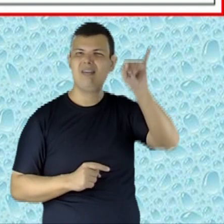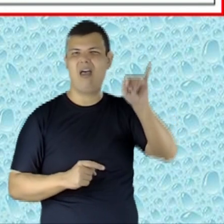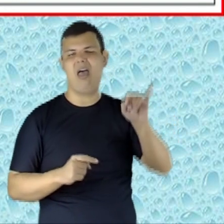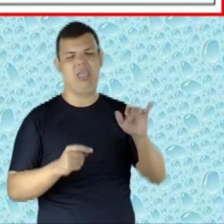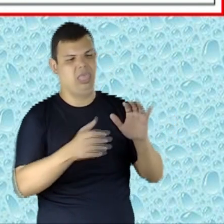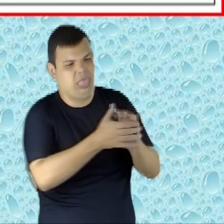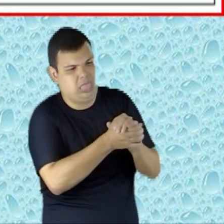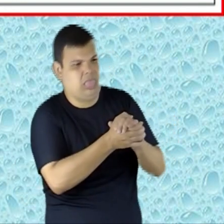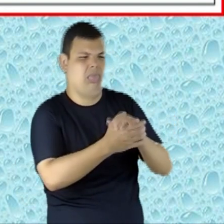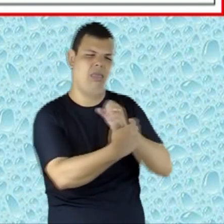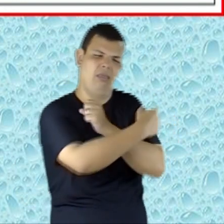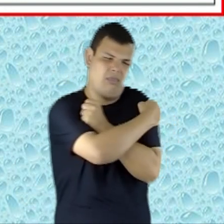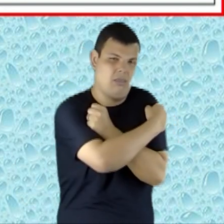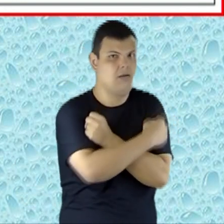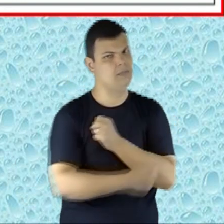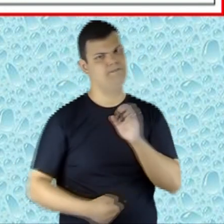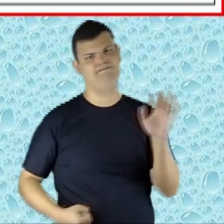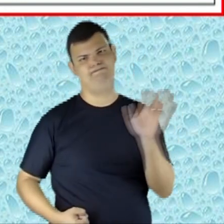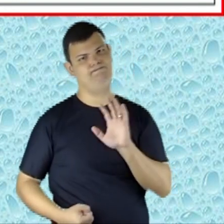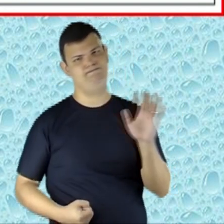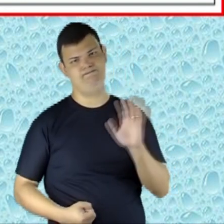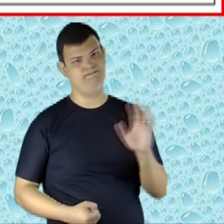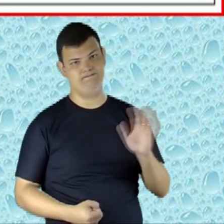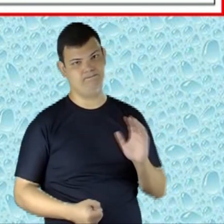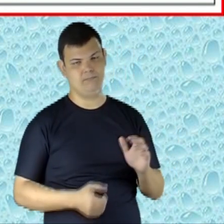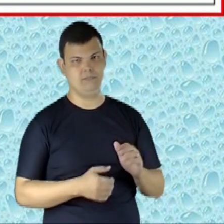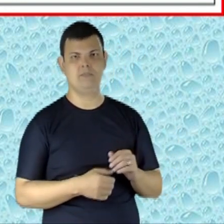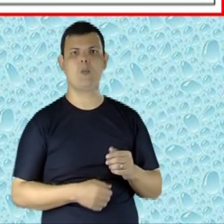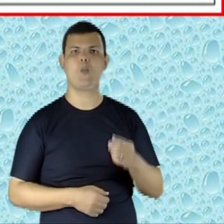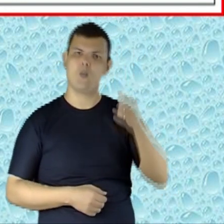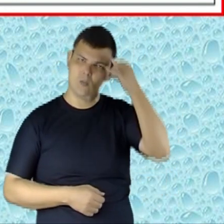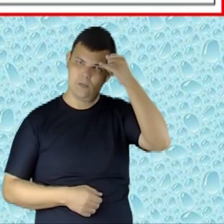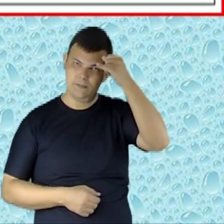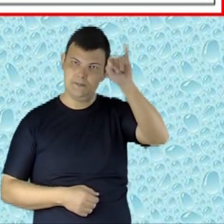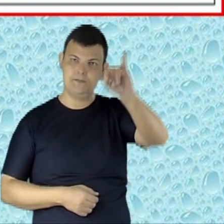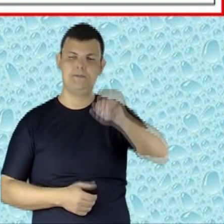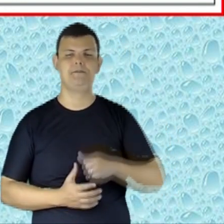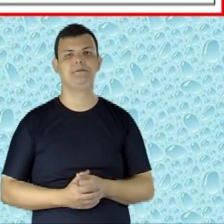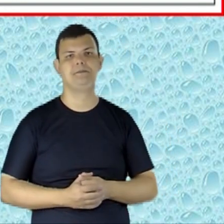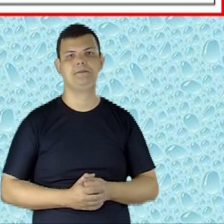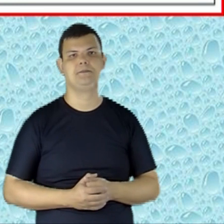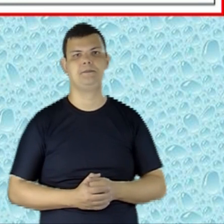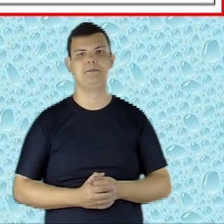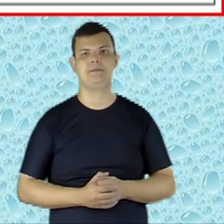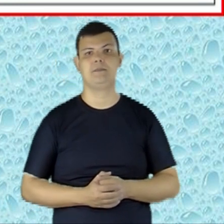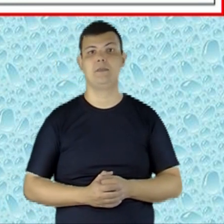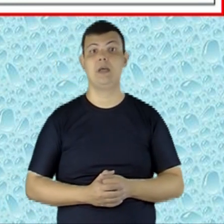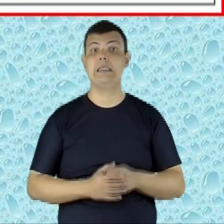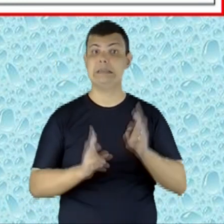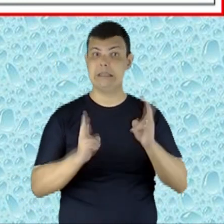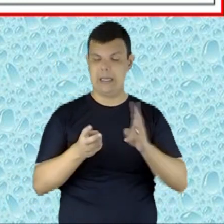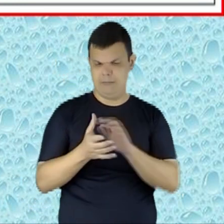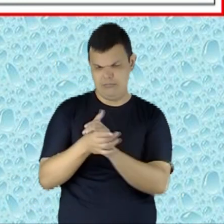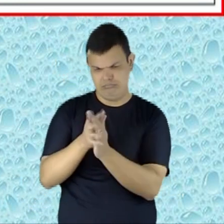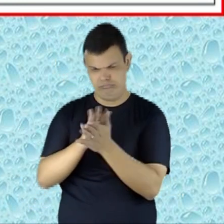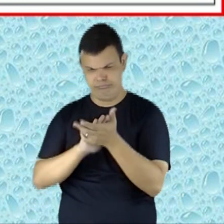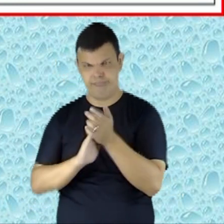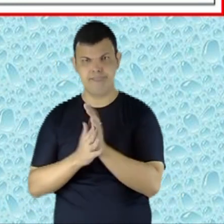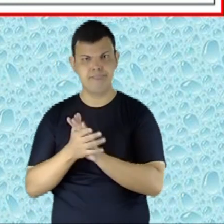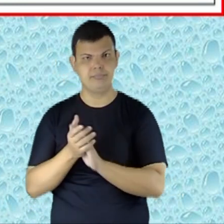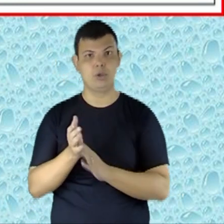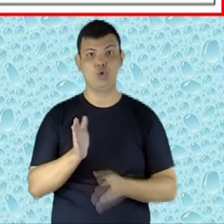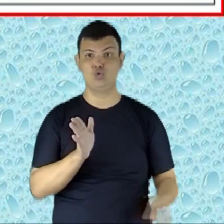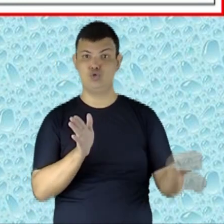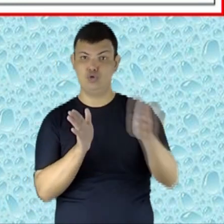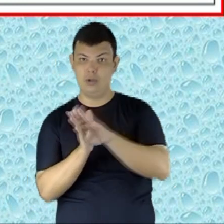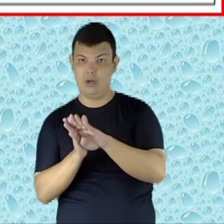com outras pessoas, como abraços, aperto de mão e etc, tá? Lave sempre as mãos na